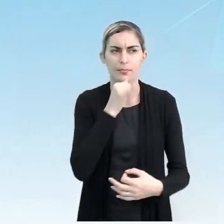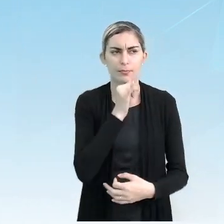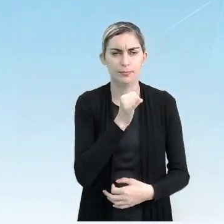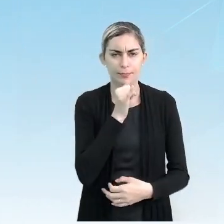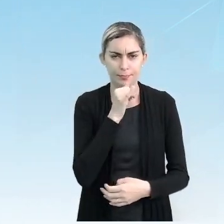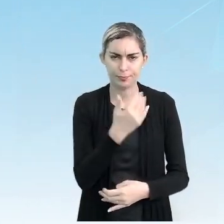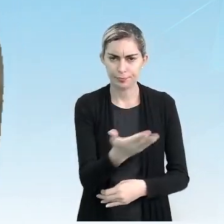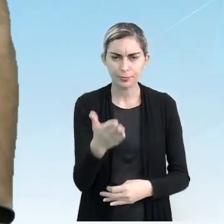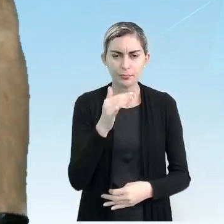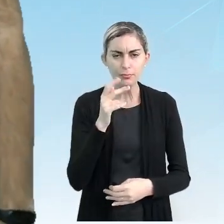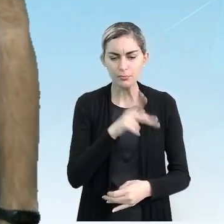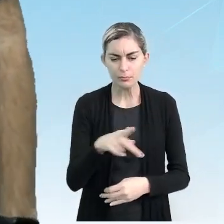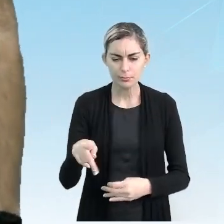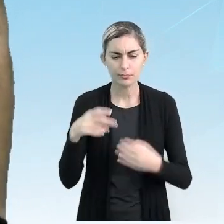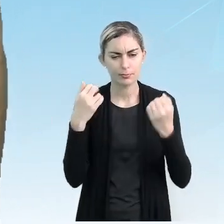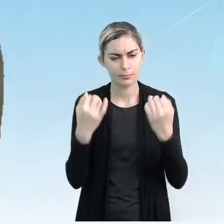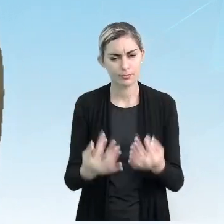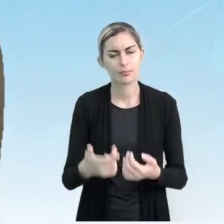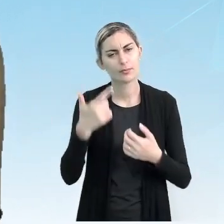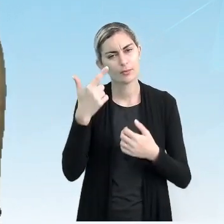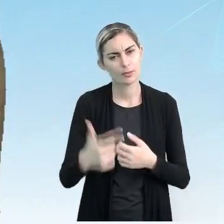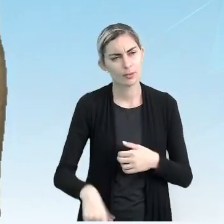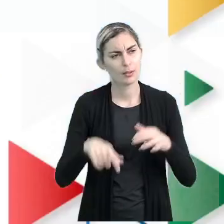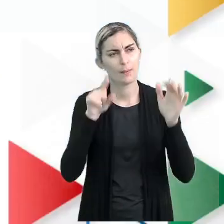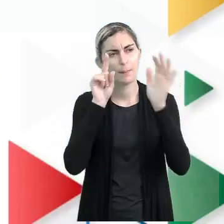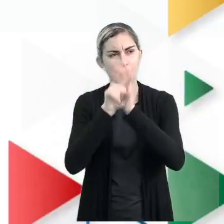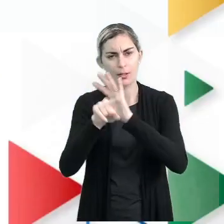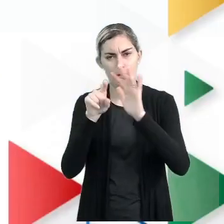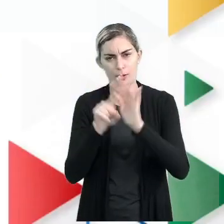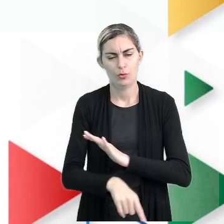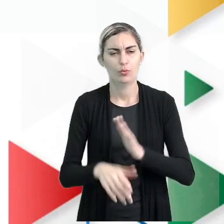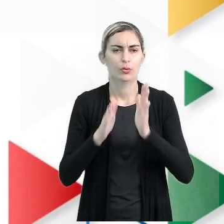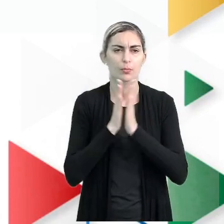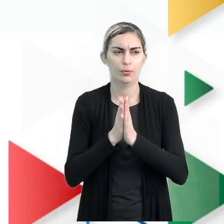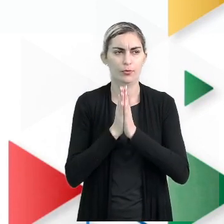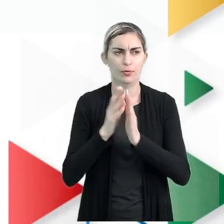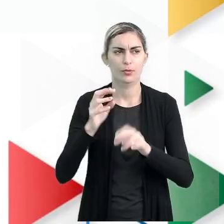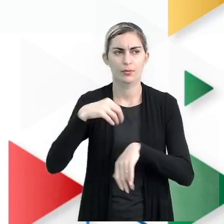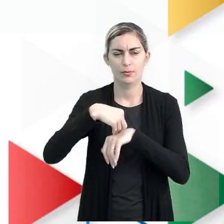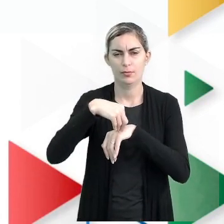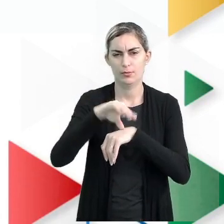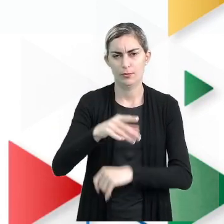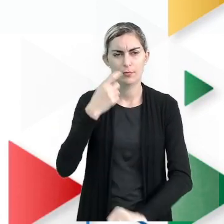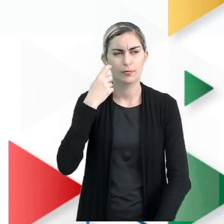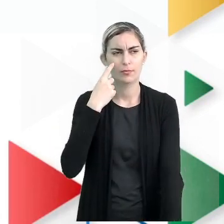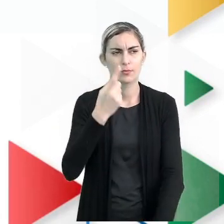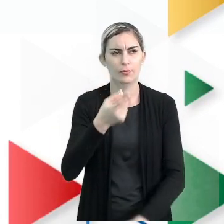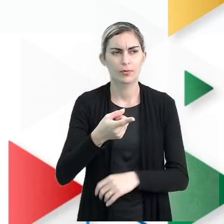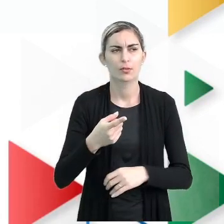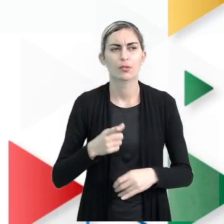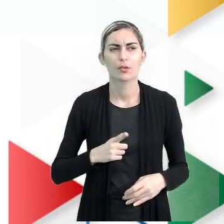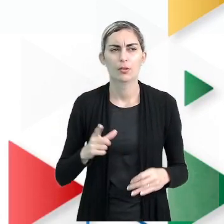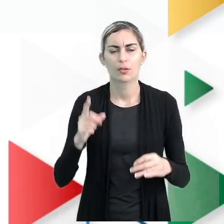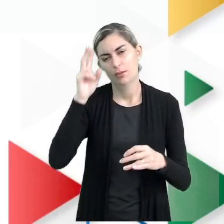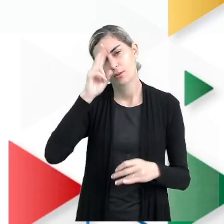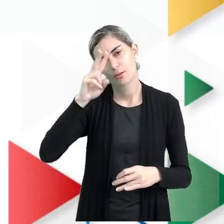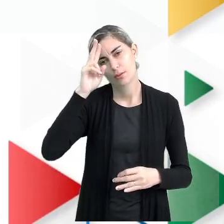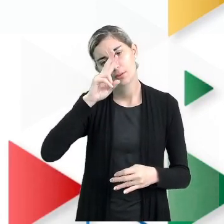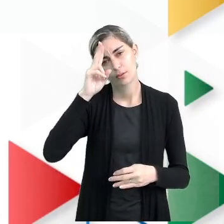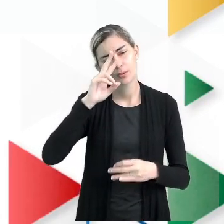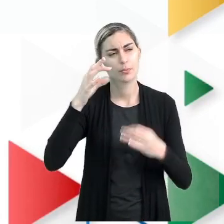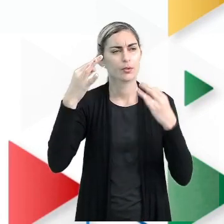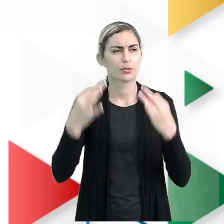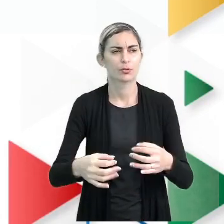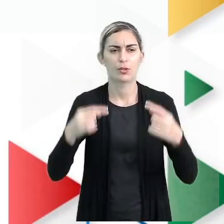que o professor acabou. Mais uma vez as perguntas, por favor, aqui. Tá vendo aí, professor? Então aqui, olha, justamente